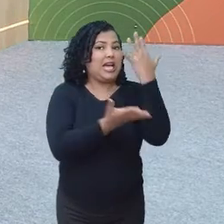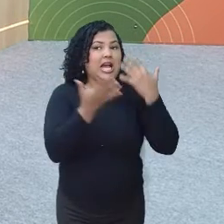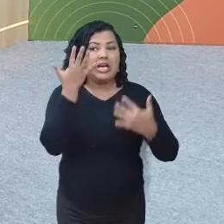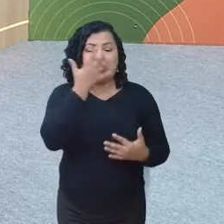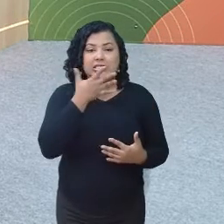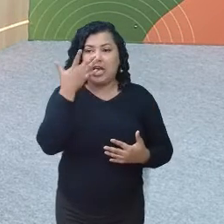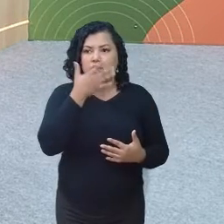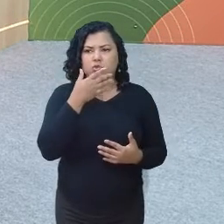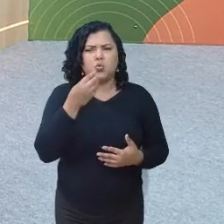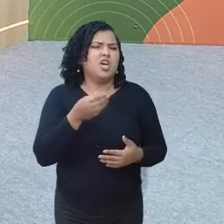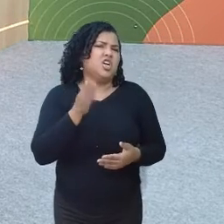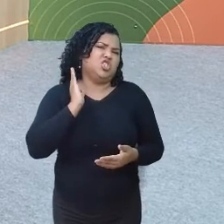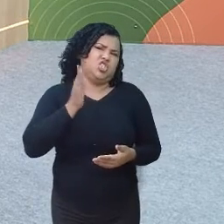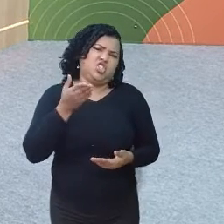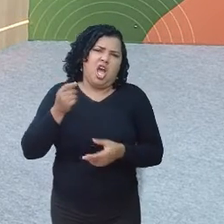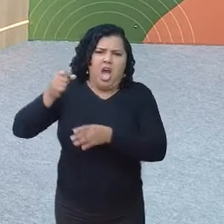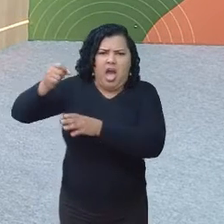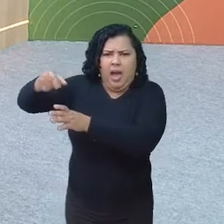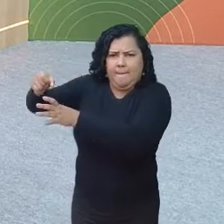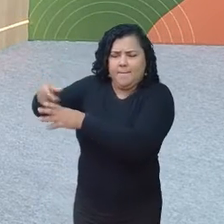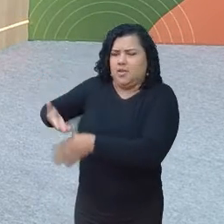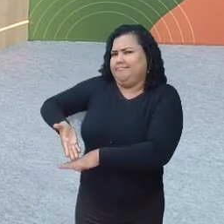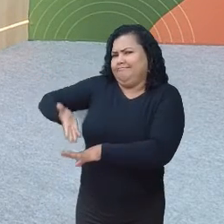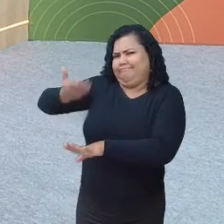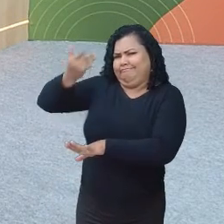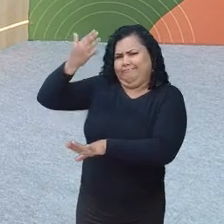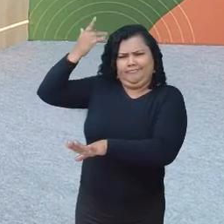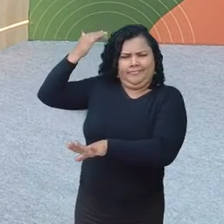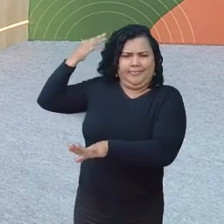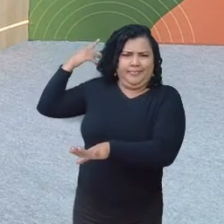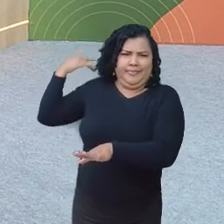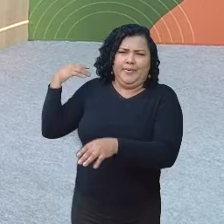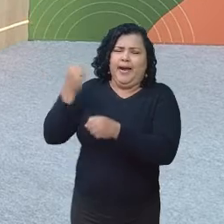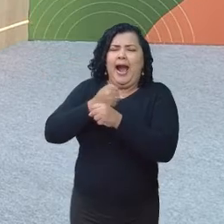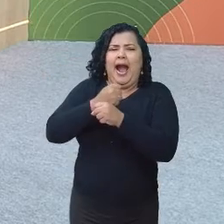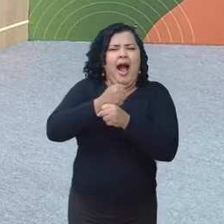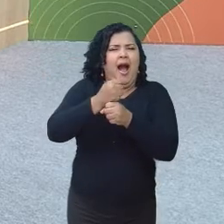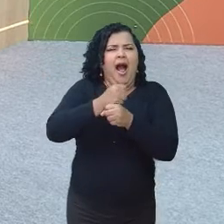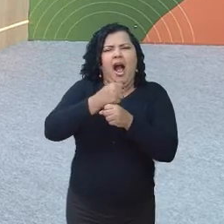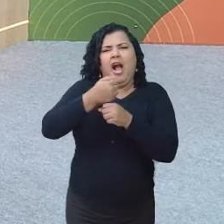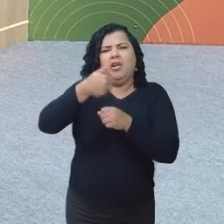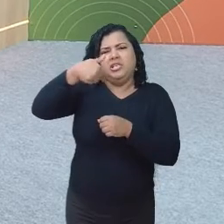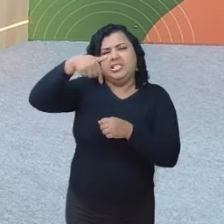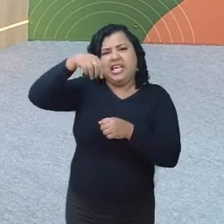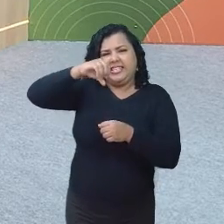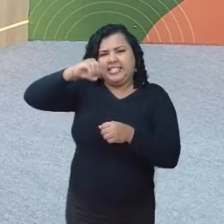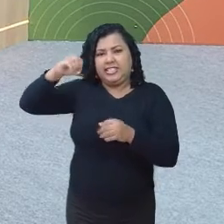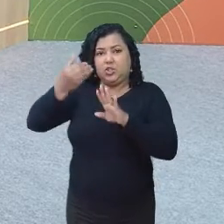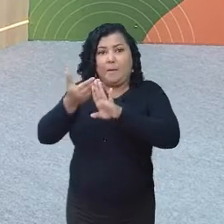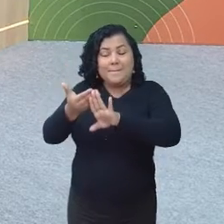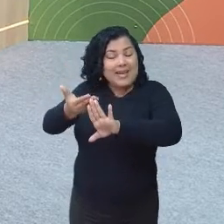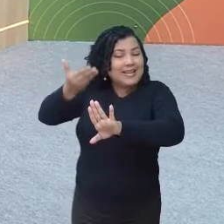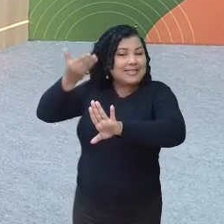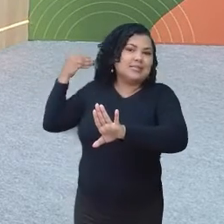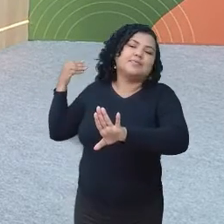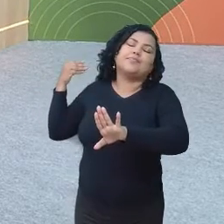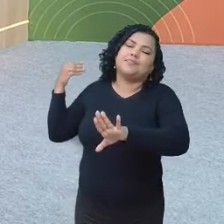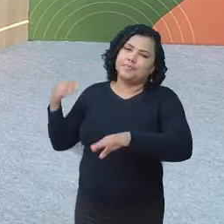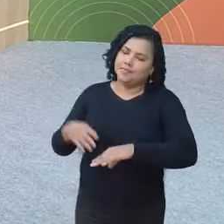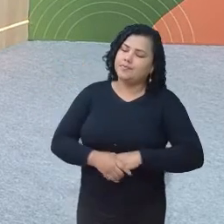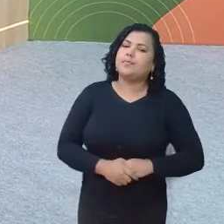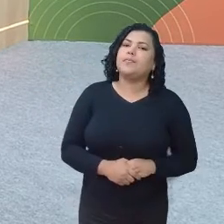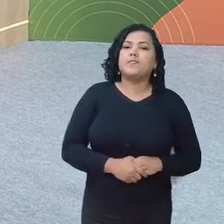mesmo do ano 700, né, por povos aqui na região da Índia. Depois ela foi sendo exportada para